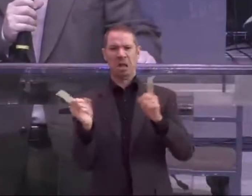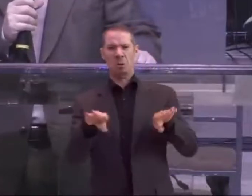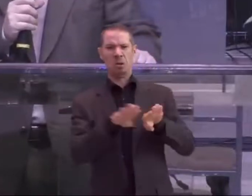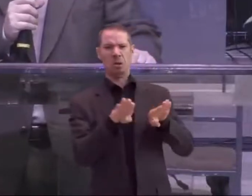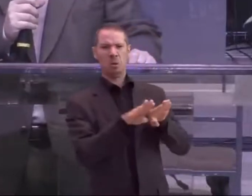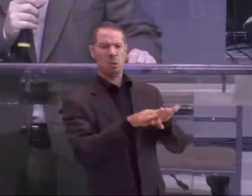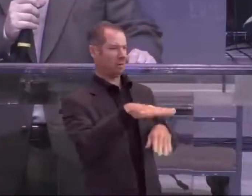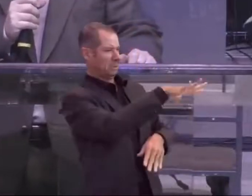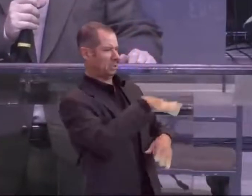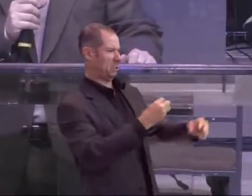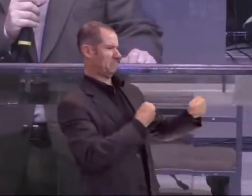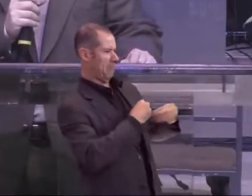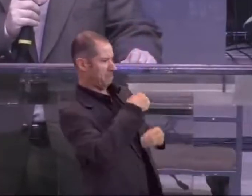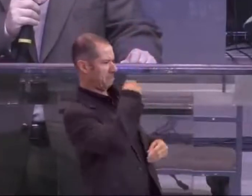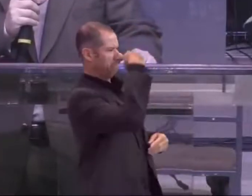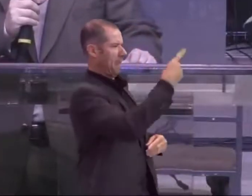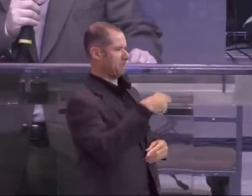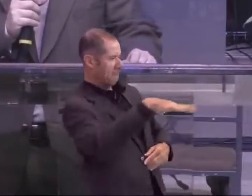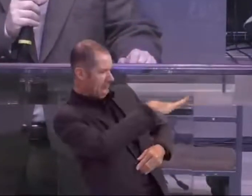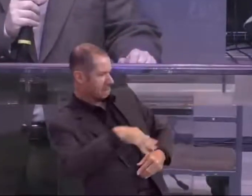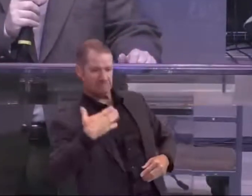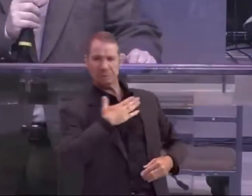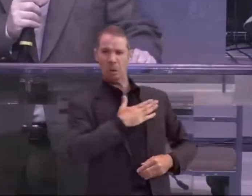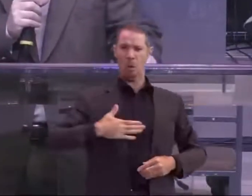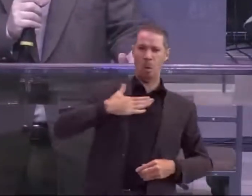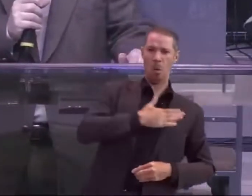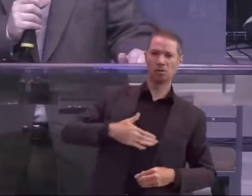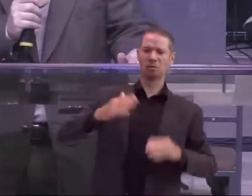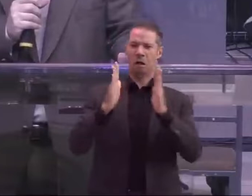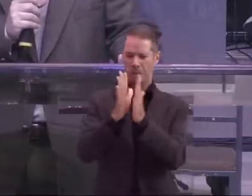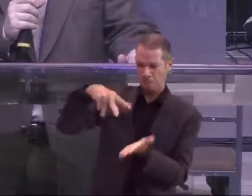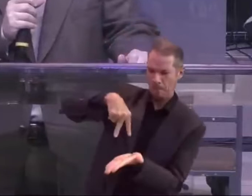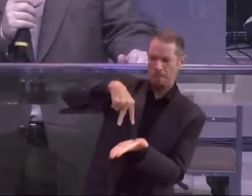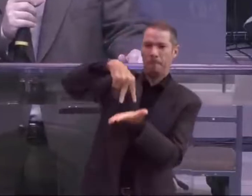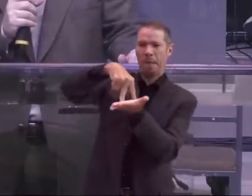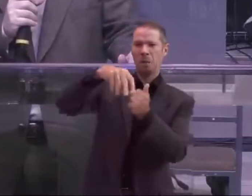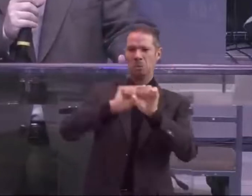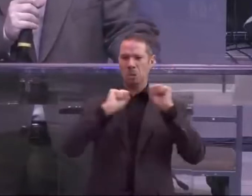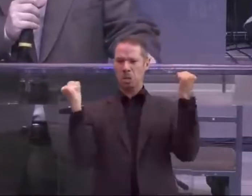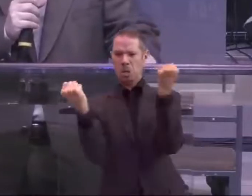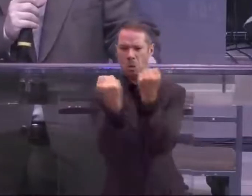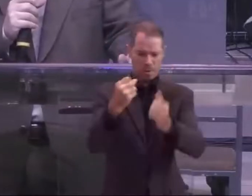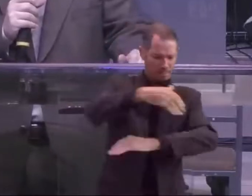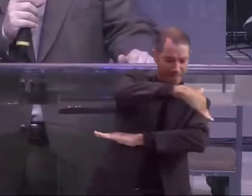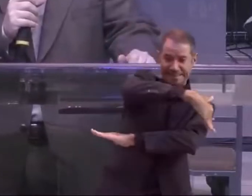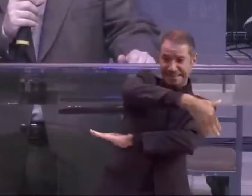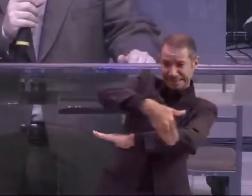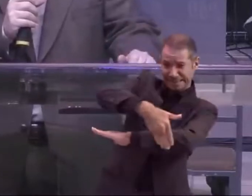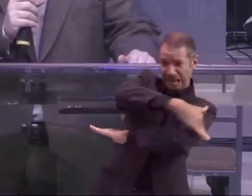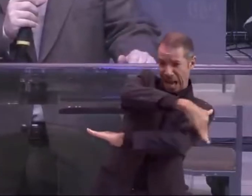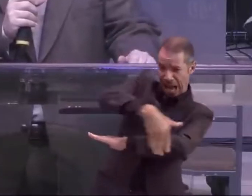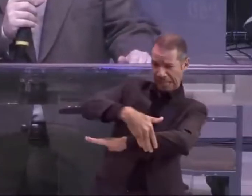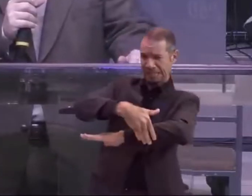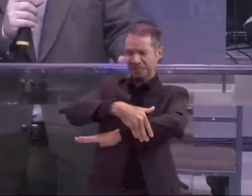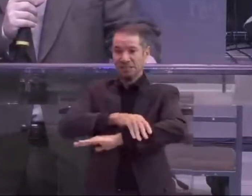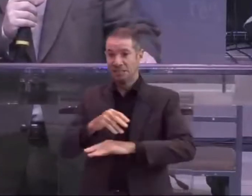os hipócritas. Eles gostam de ficar orando em pé nas sinagogas e nas esquinas, a fim